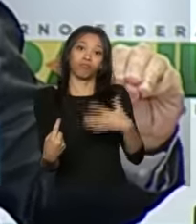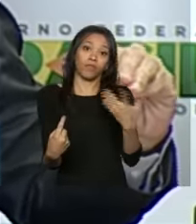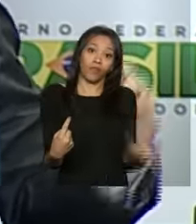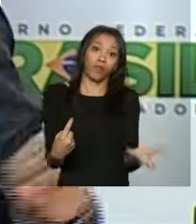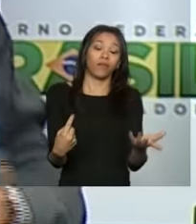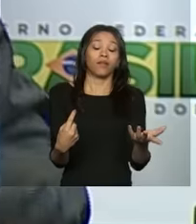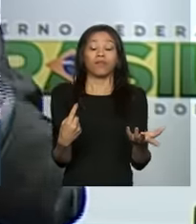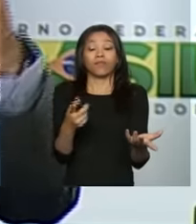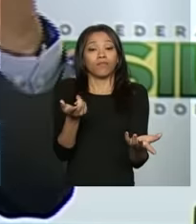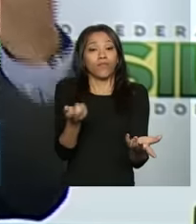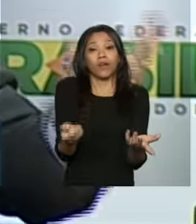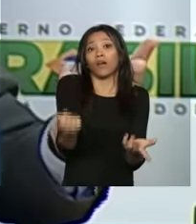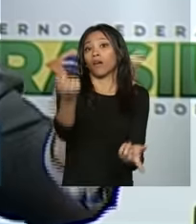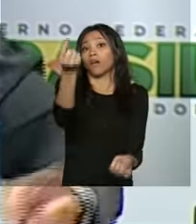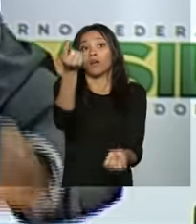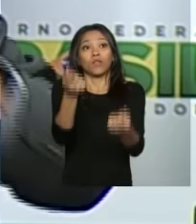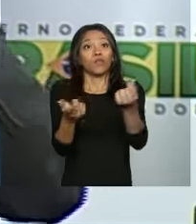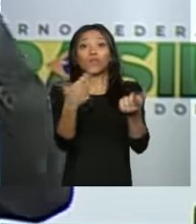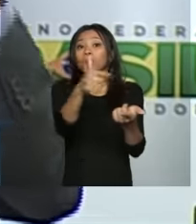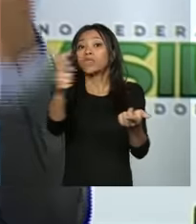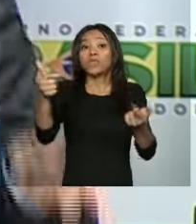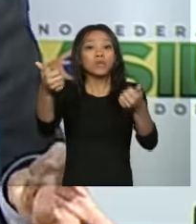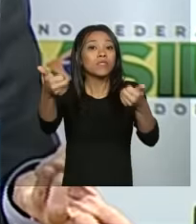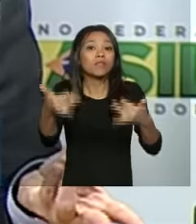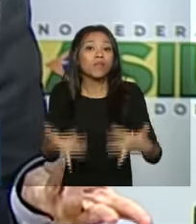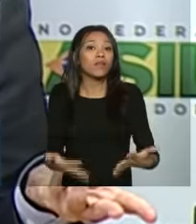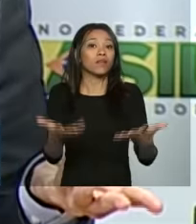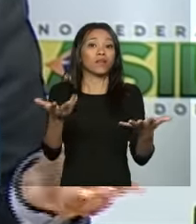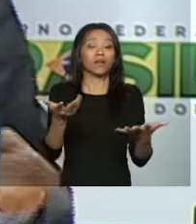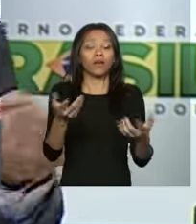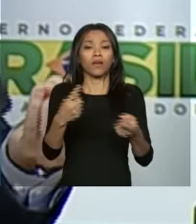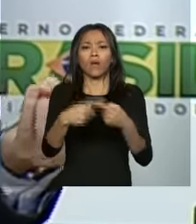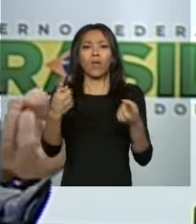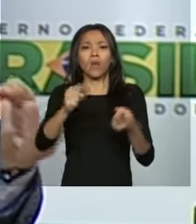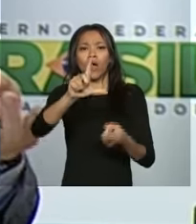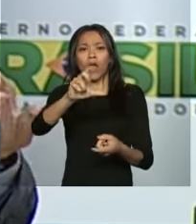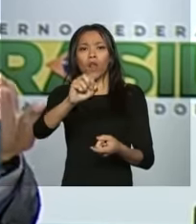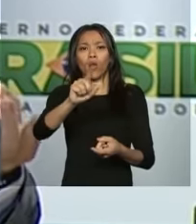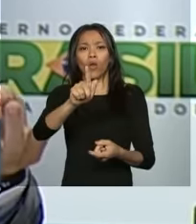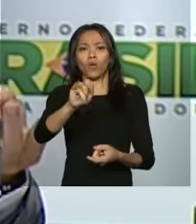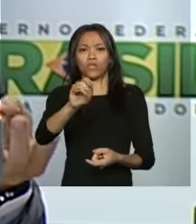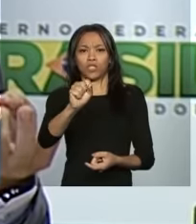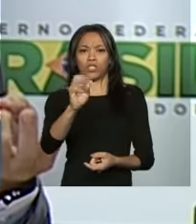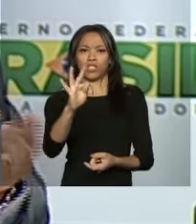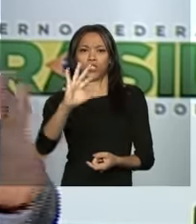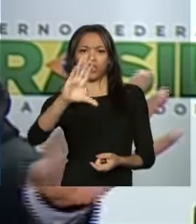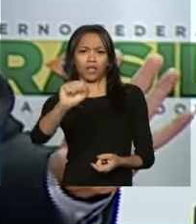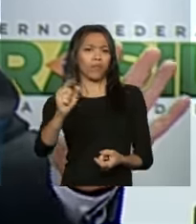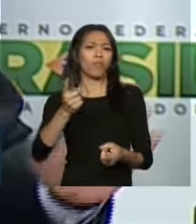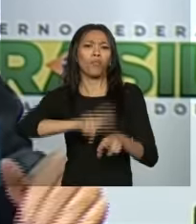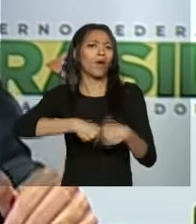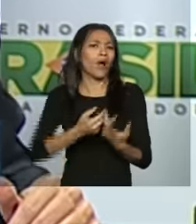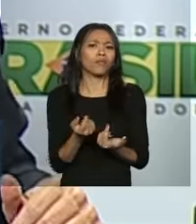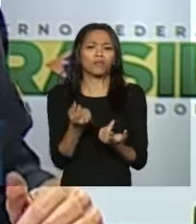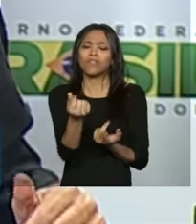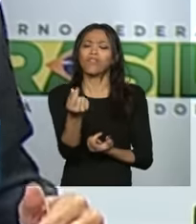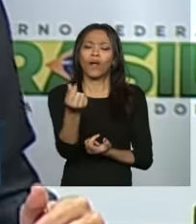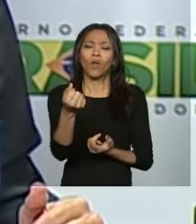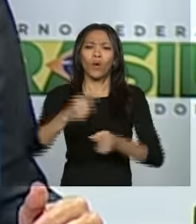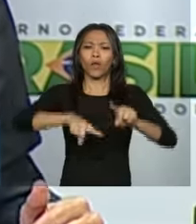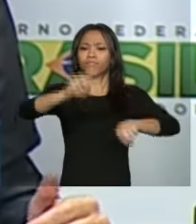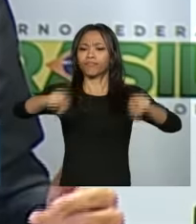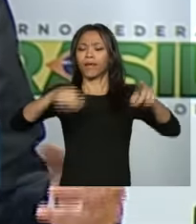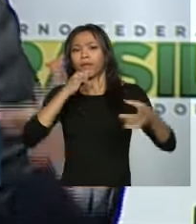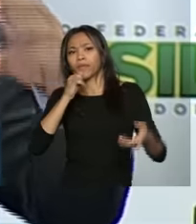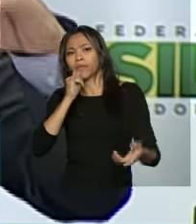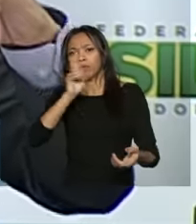país e não se explica por escala não se explica por logística essas diferenças de preço encontrado porque até poderia dizer olha ah na